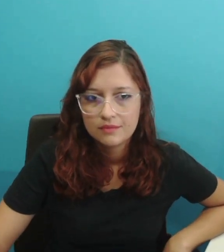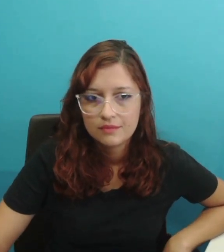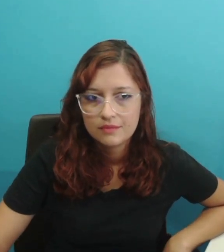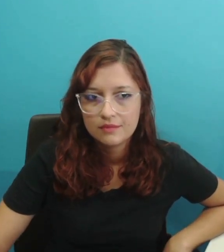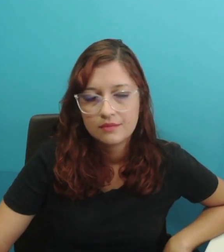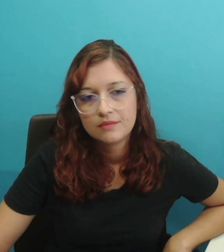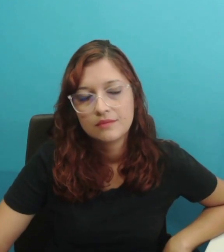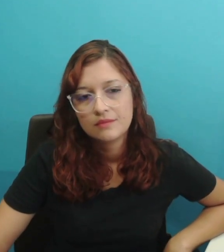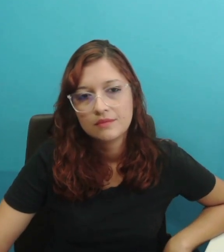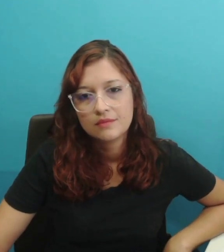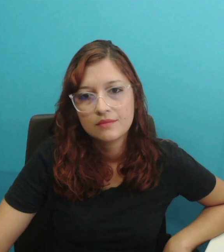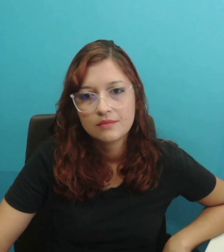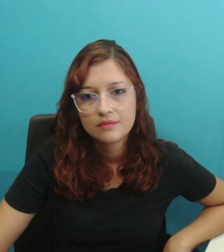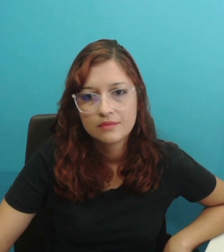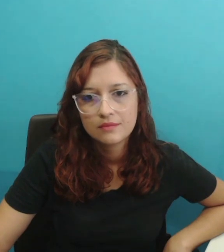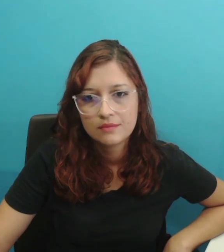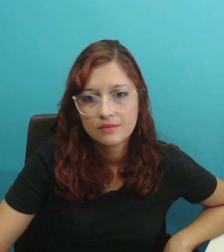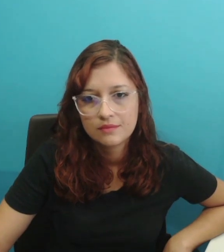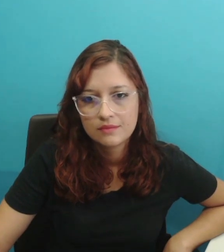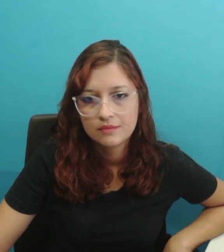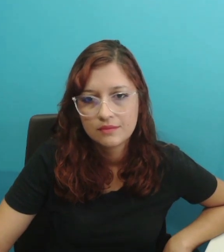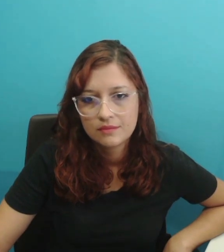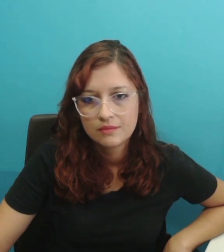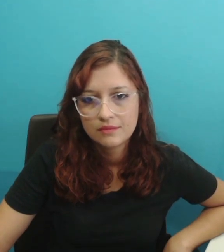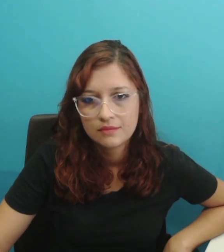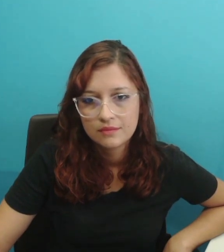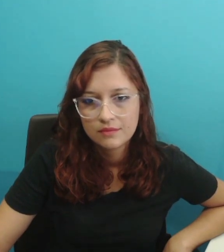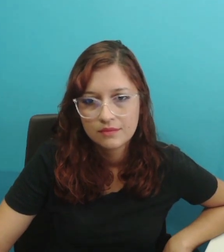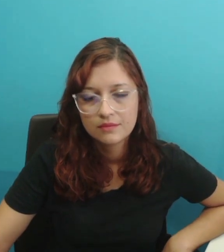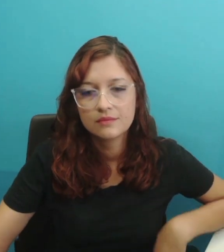Eu jantei, do verbo jantar.